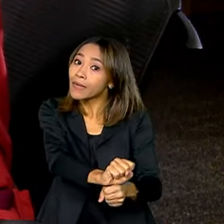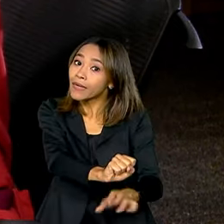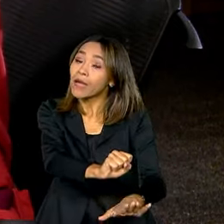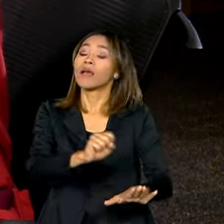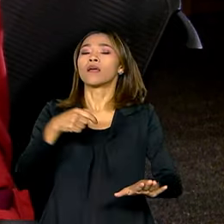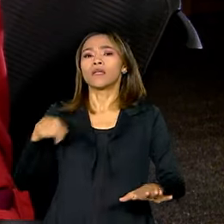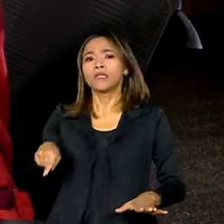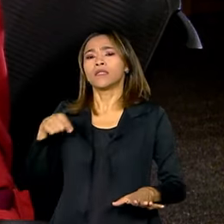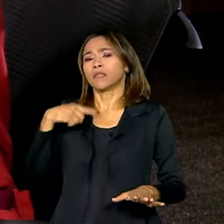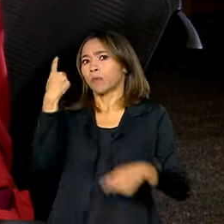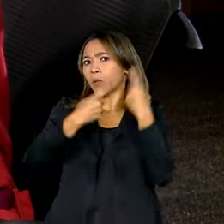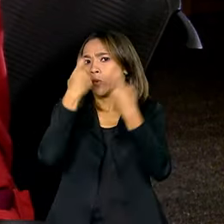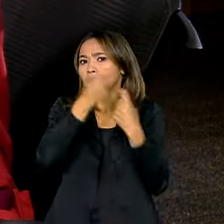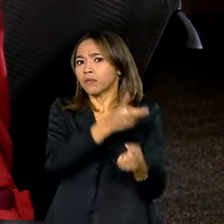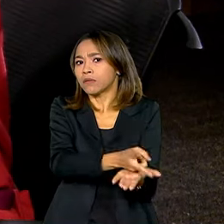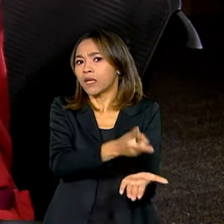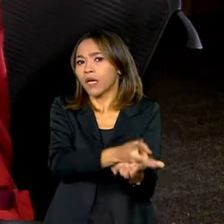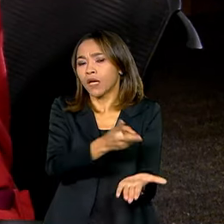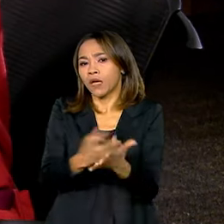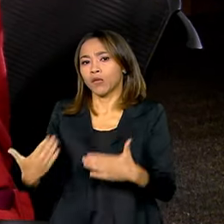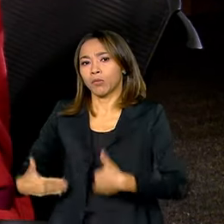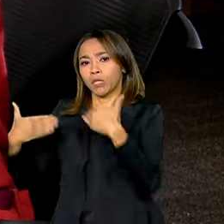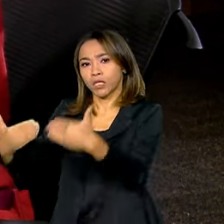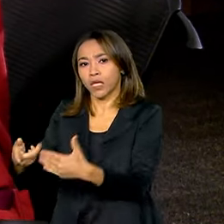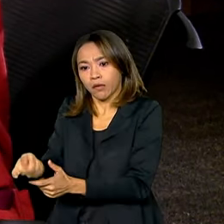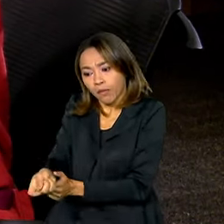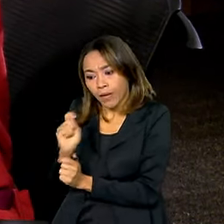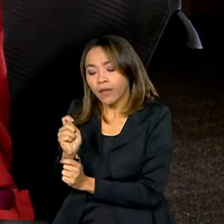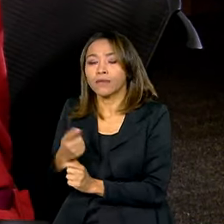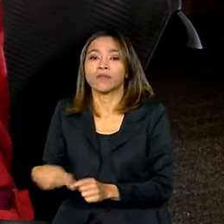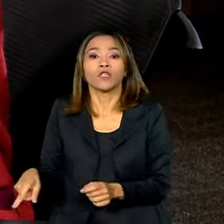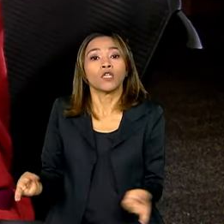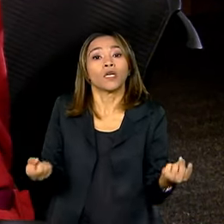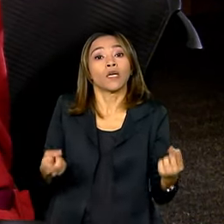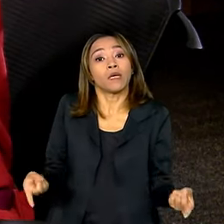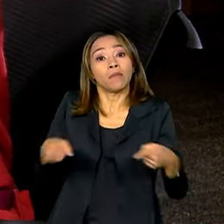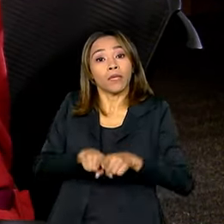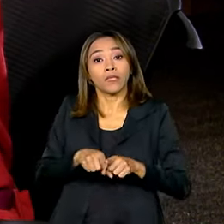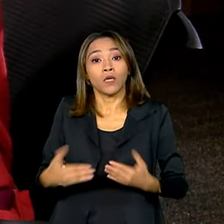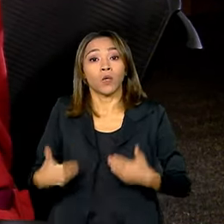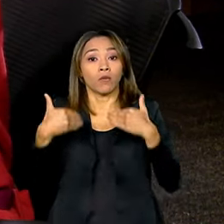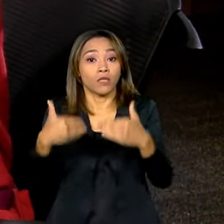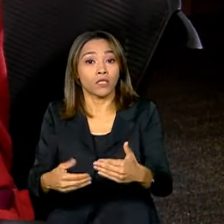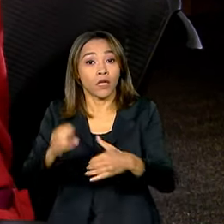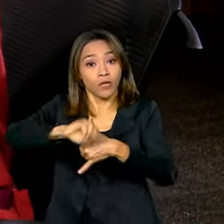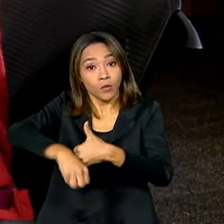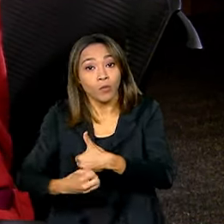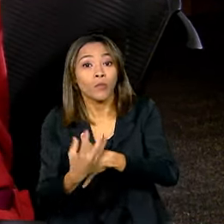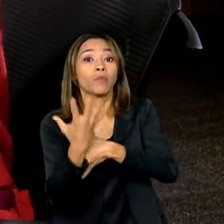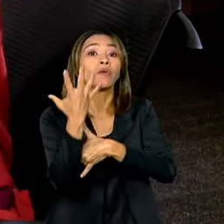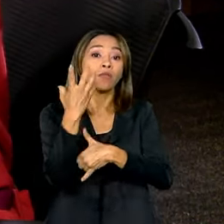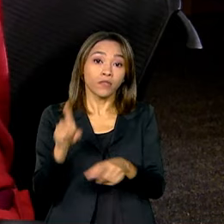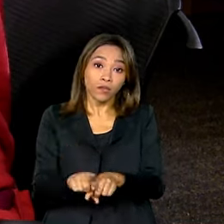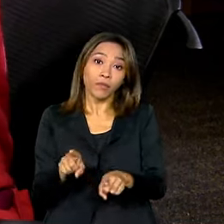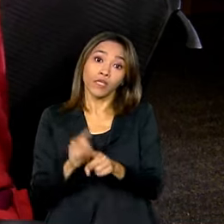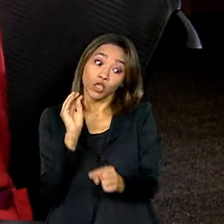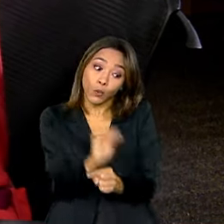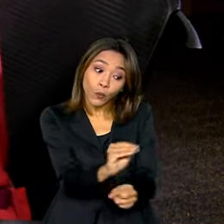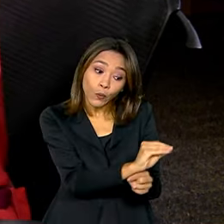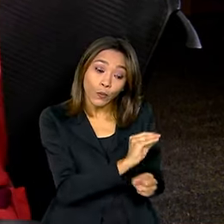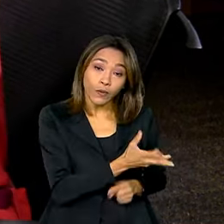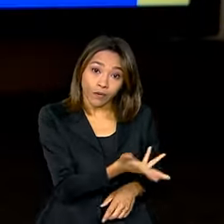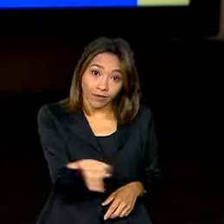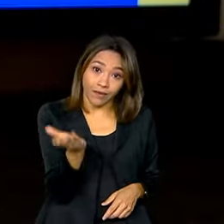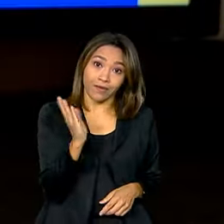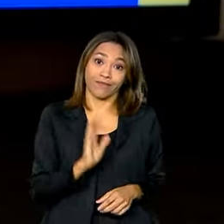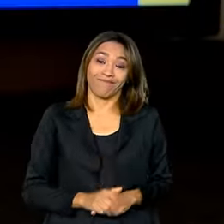do Ministério da Pesca, e a parceria com o Ministério do Meio Ambiente ajuda bastante no sentido de fazer essa preservação. Imagino que até eles